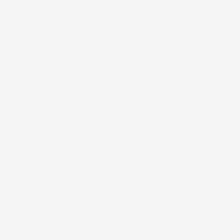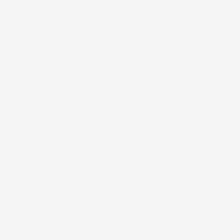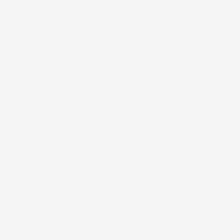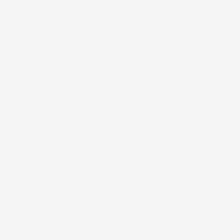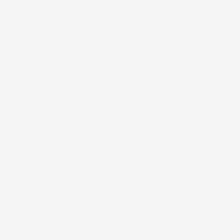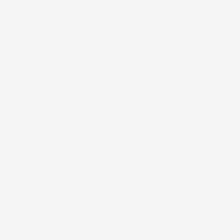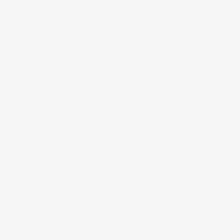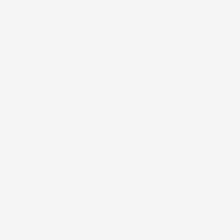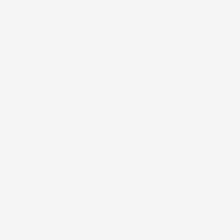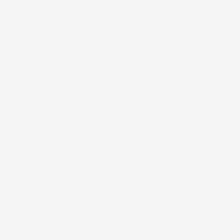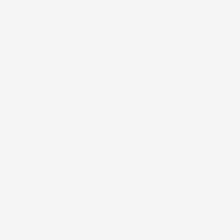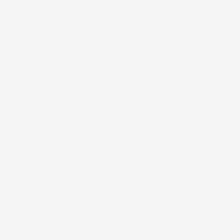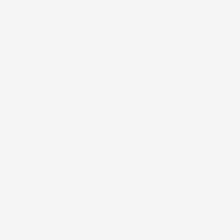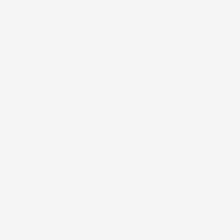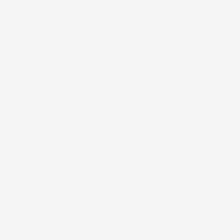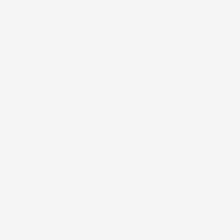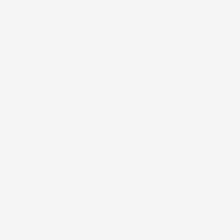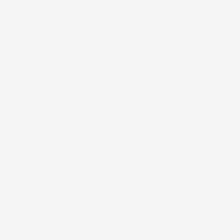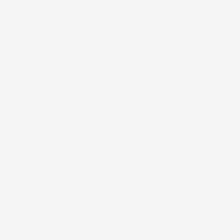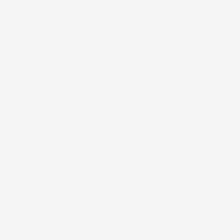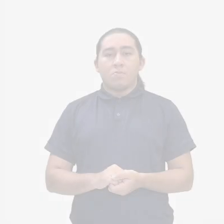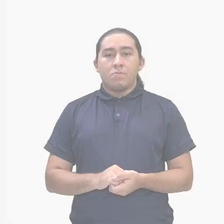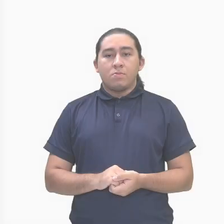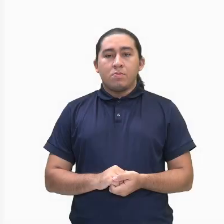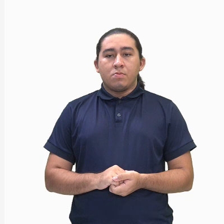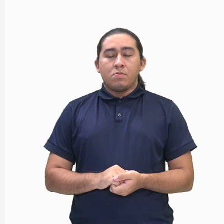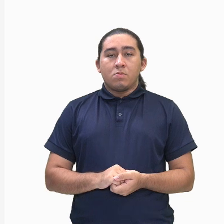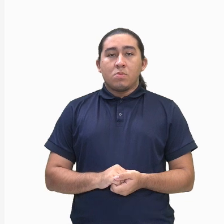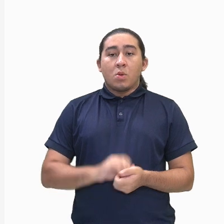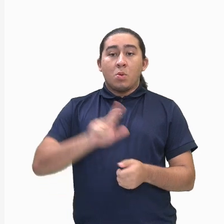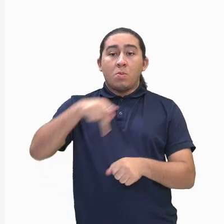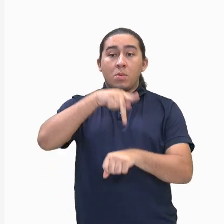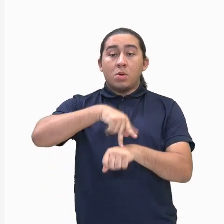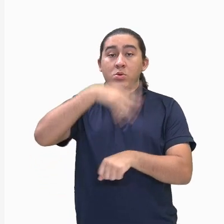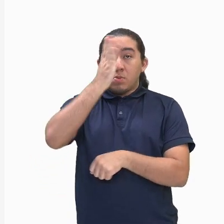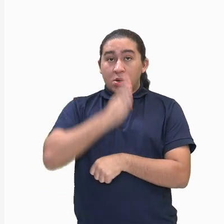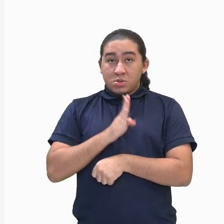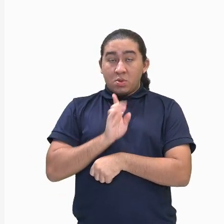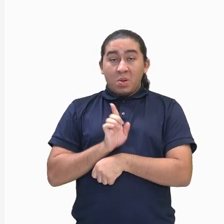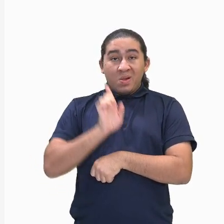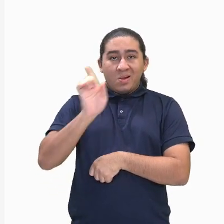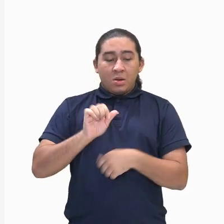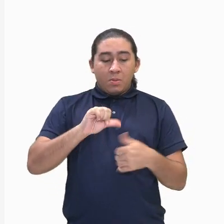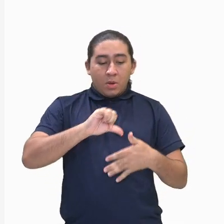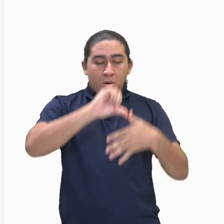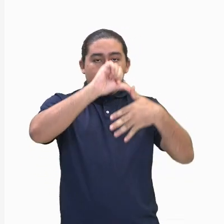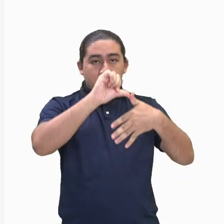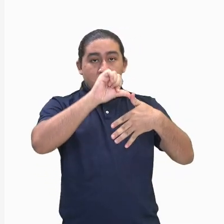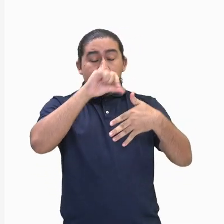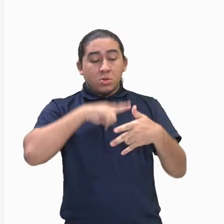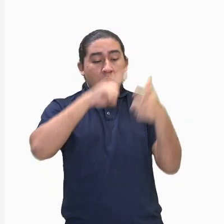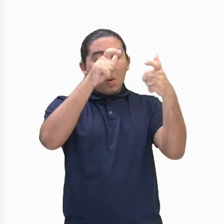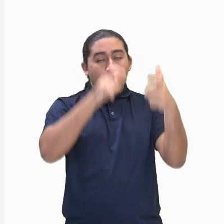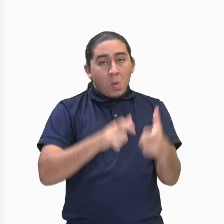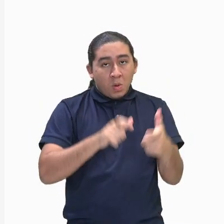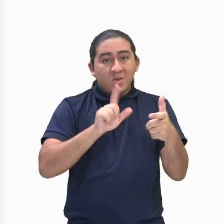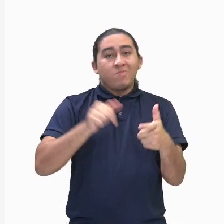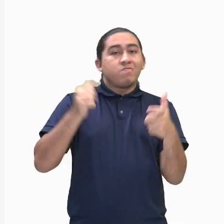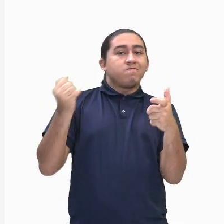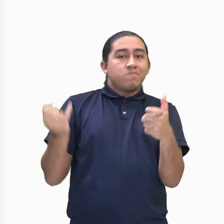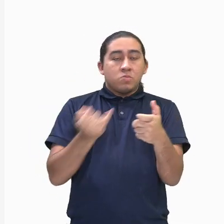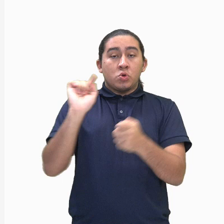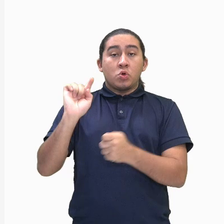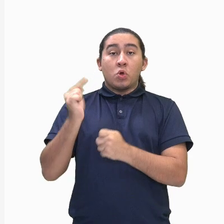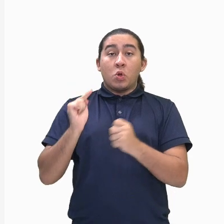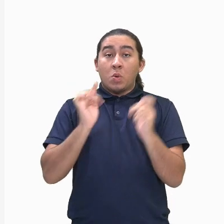América do Sul, possui uma localização geográfica única. Está situado próximo ao encontro